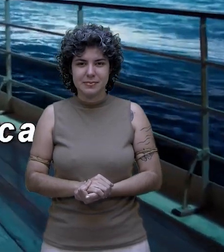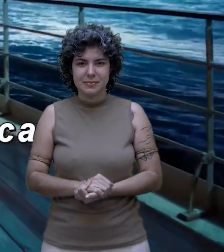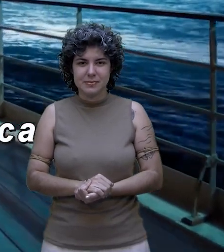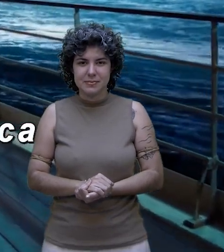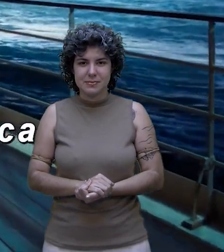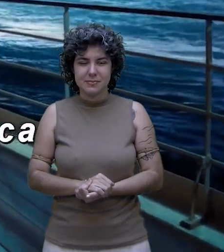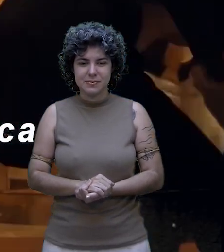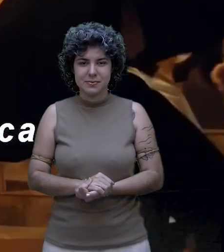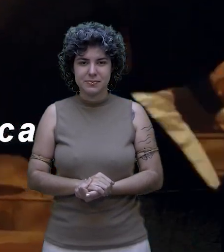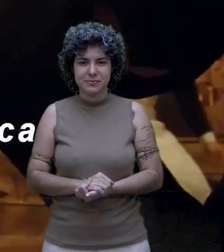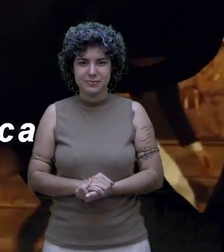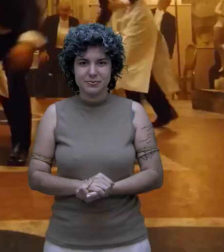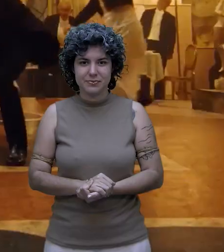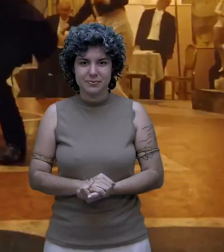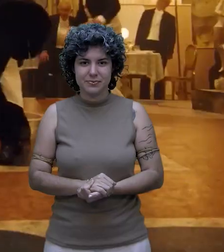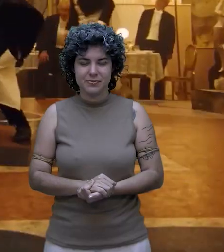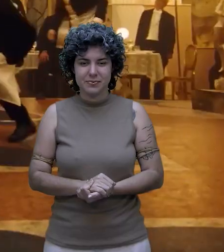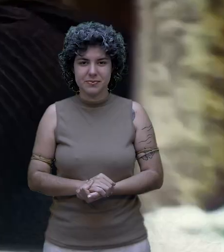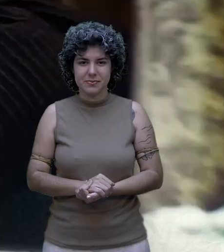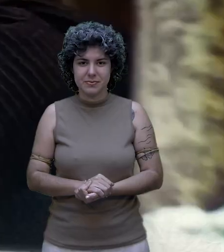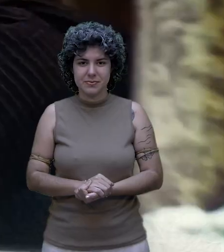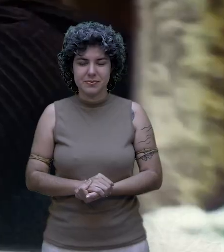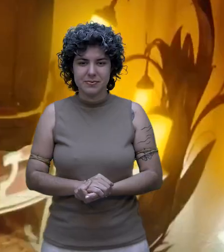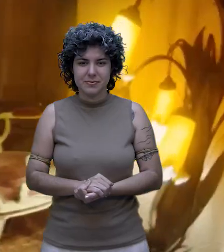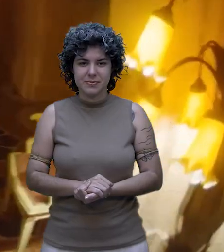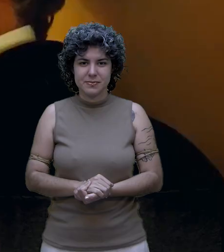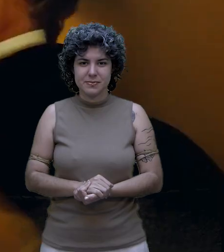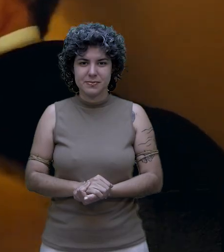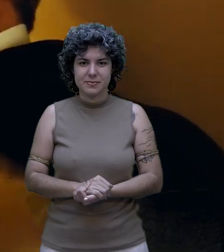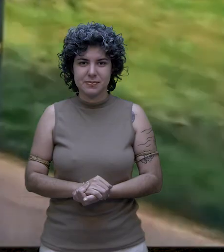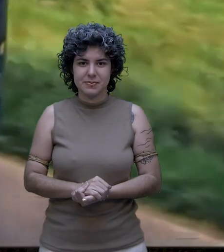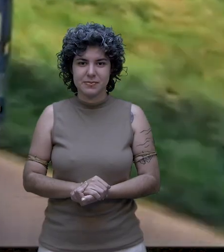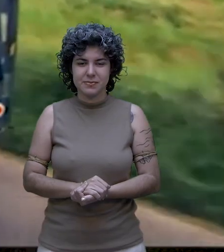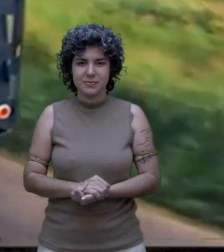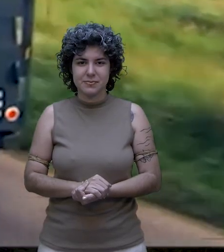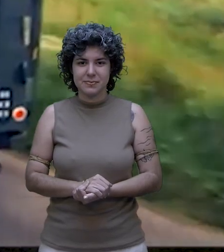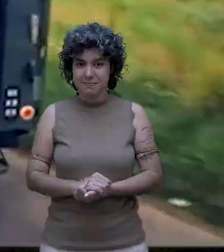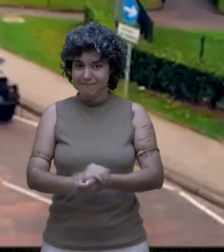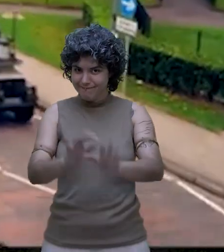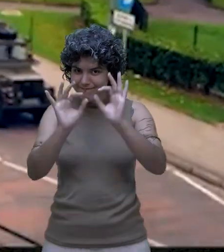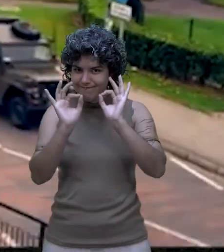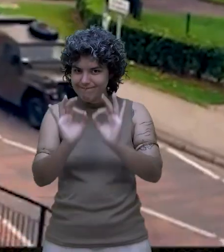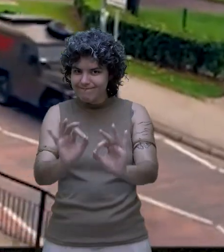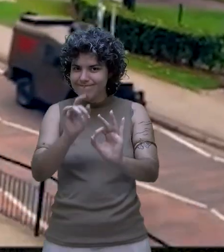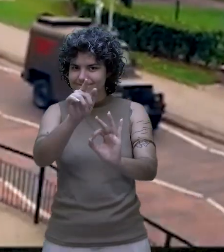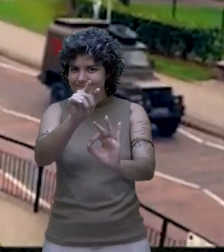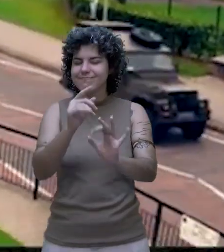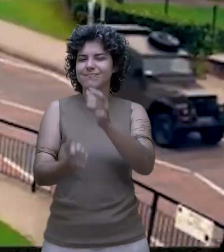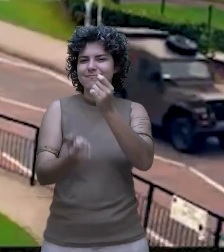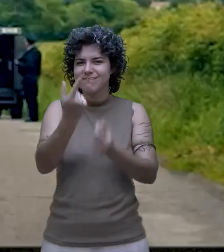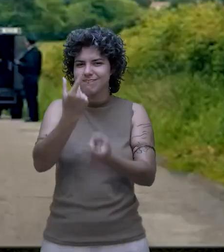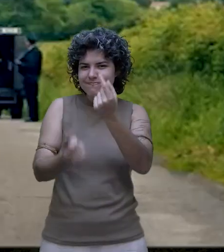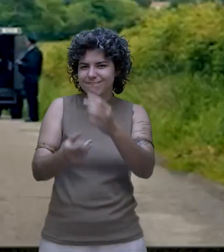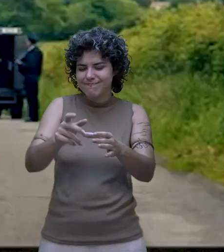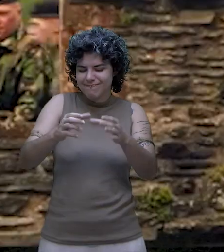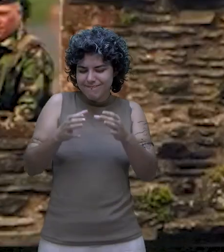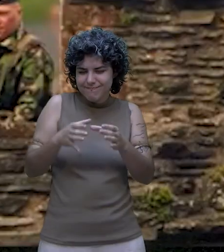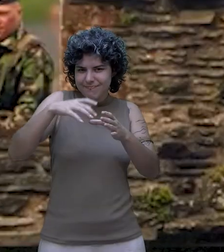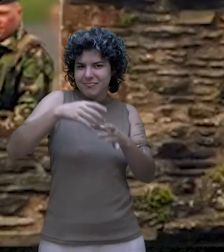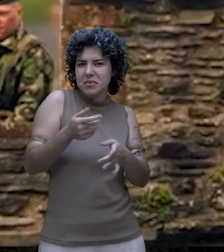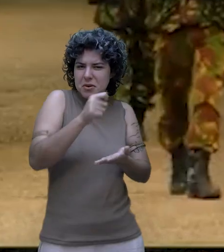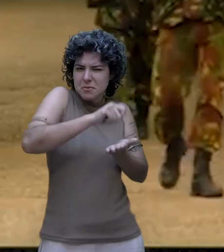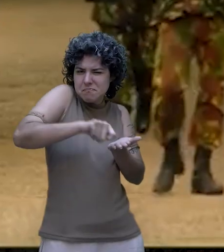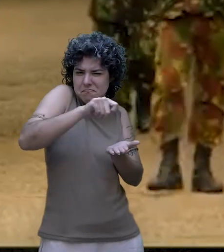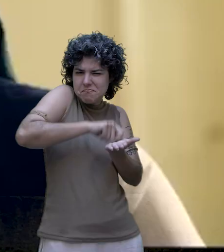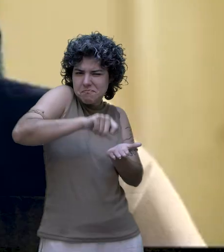her course to freedom. How delightful. Preparem a pipoca e um caderninho de anotações,